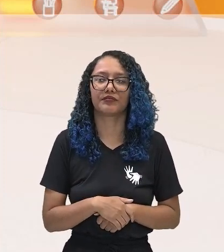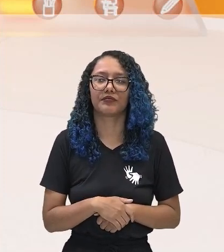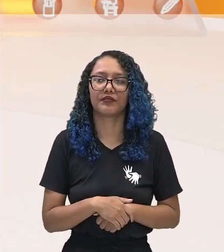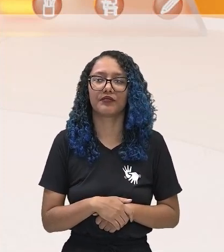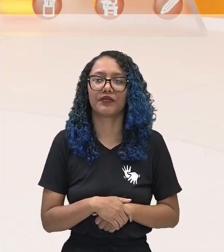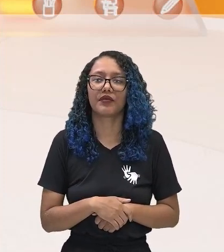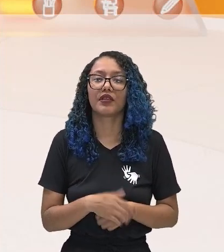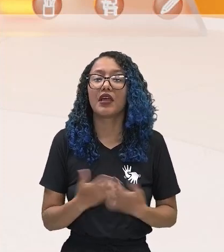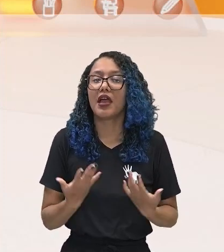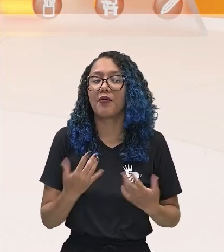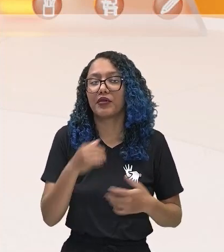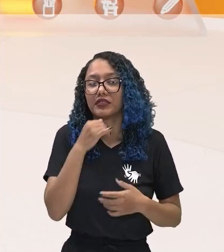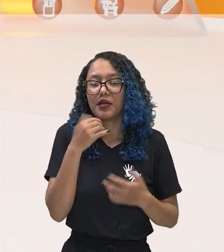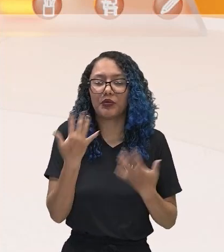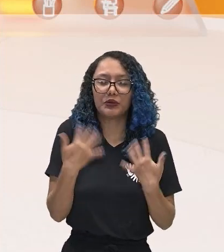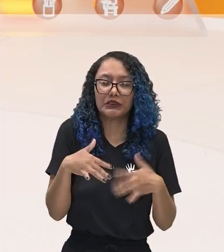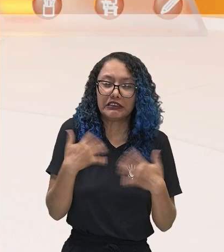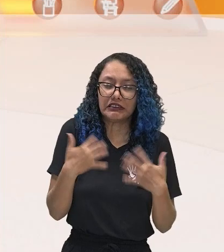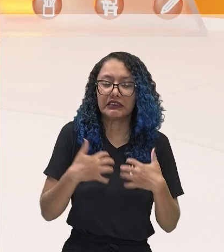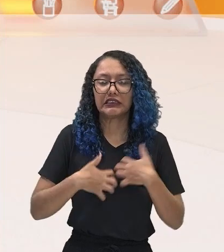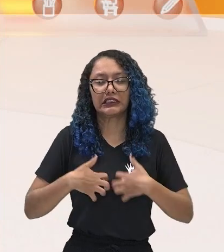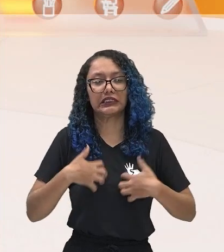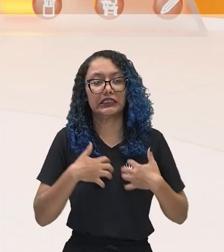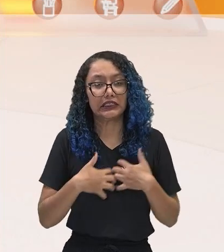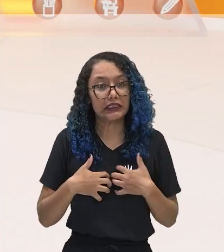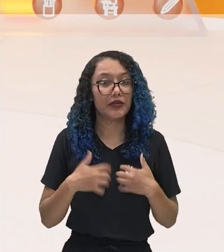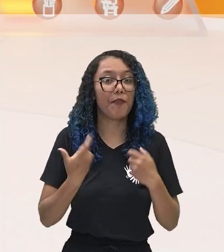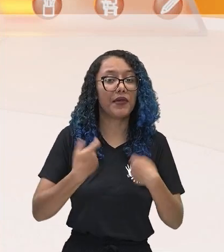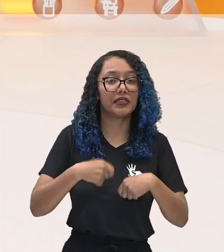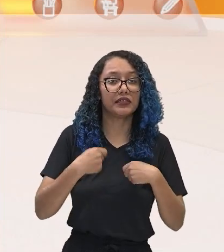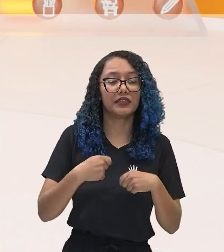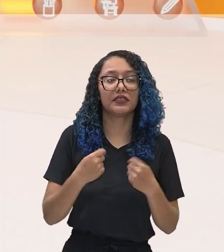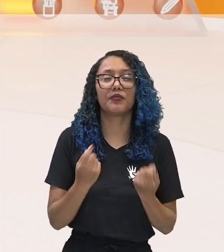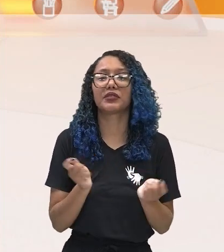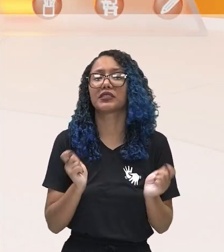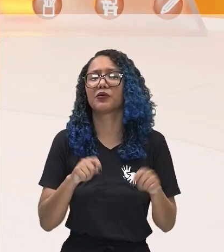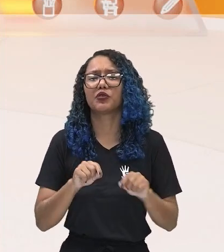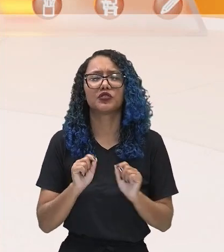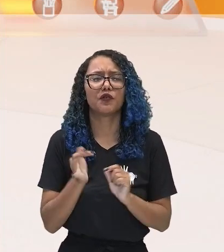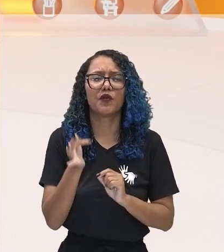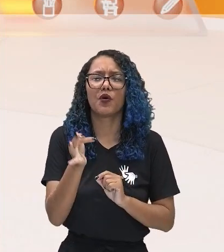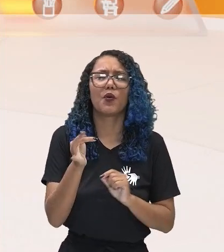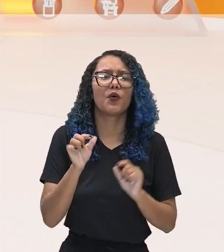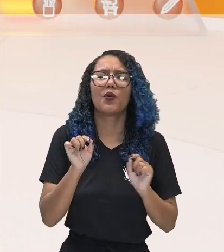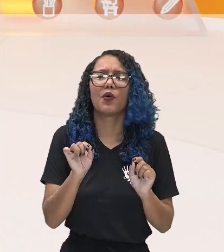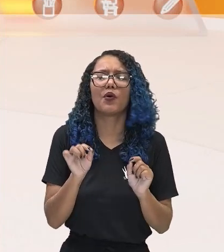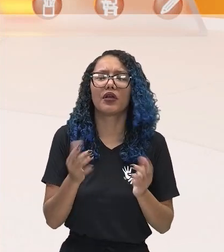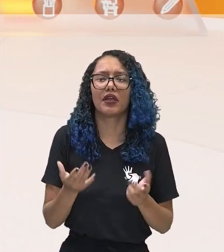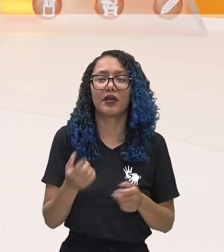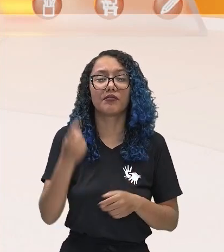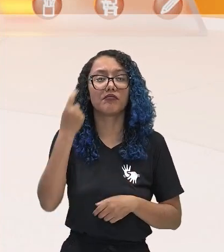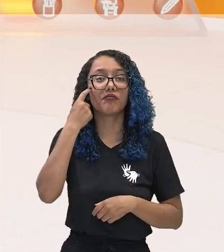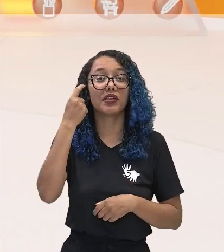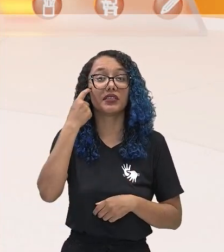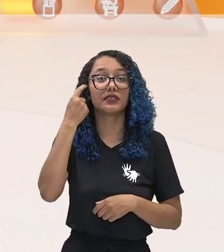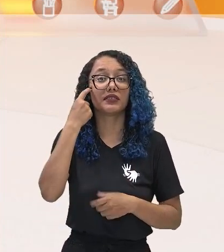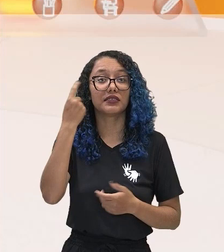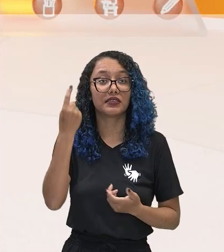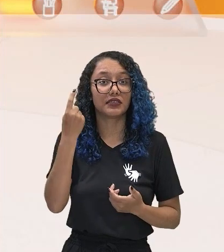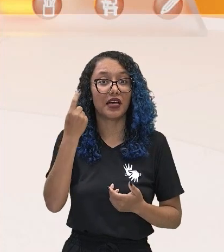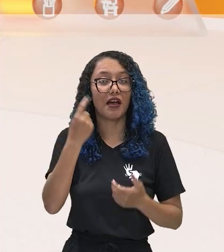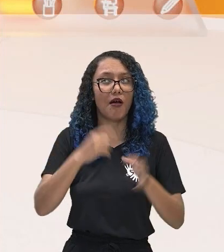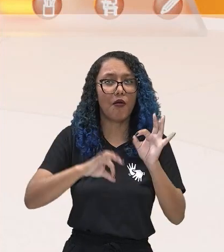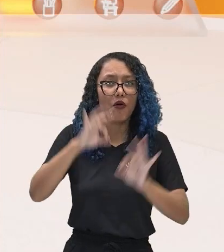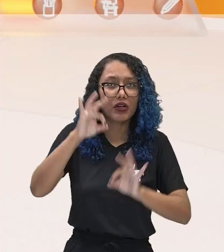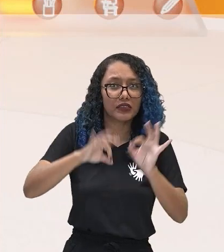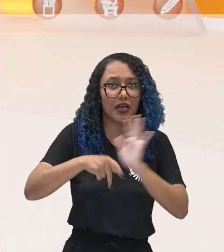desespero, a questão da angústia, né? Justamente para quê? Para que eu possa pensar num projeto dessa